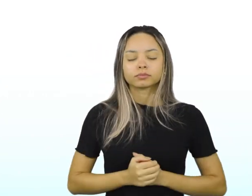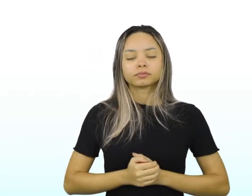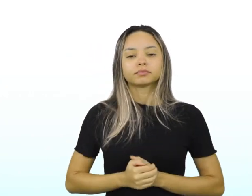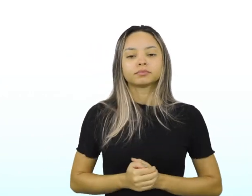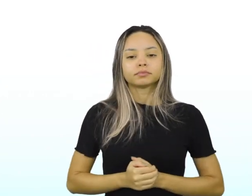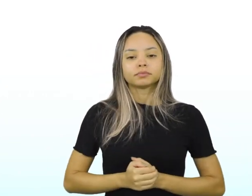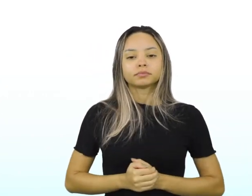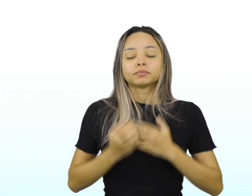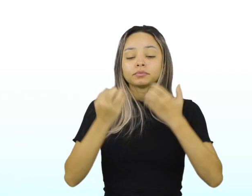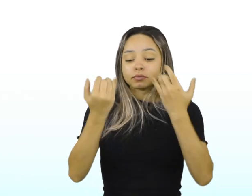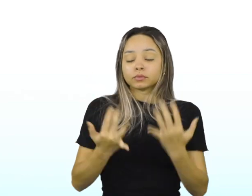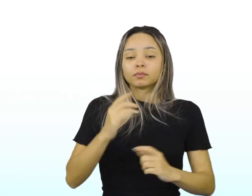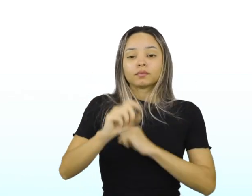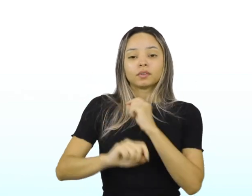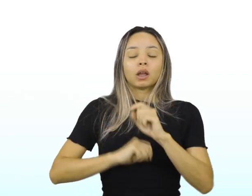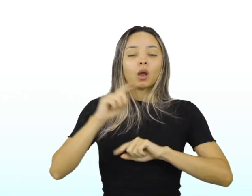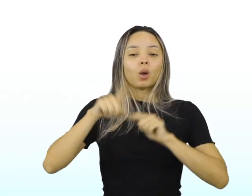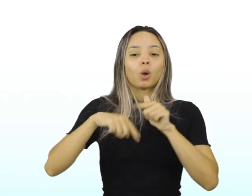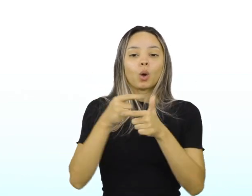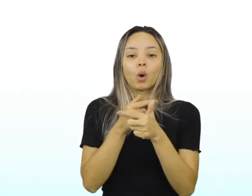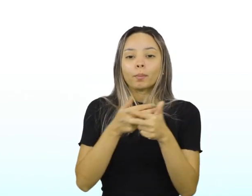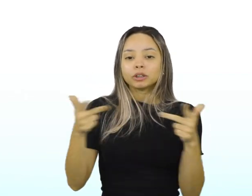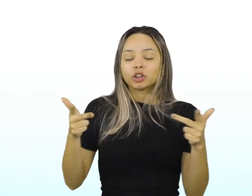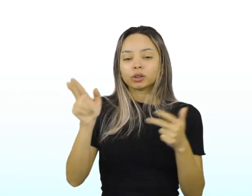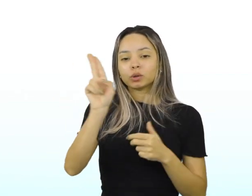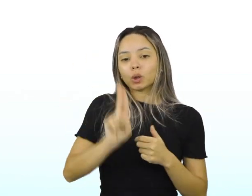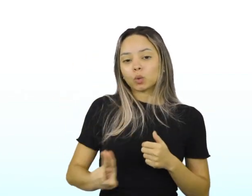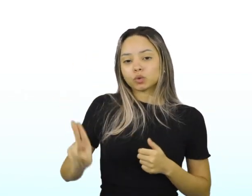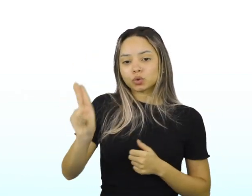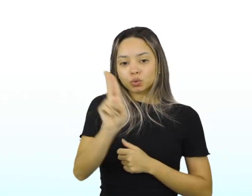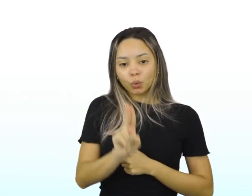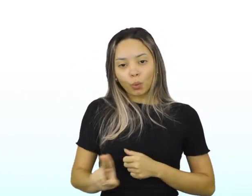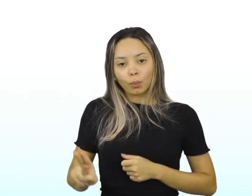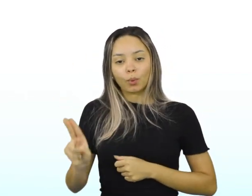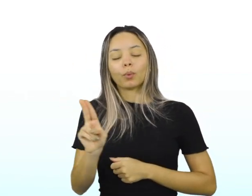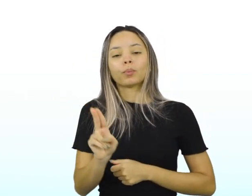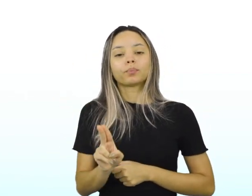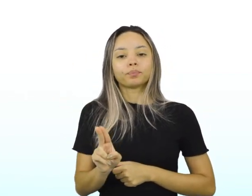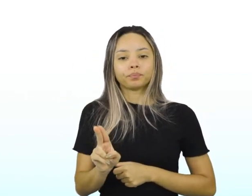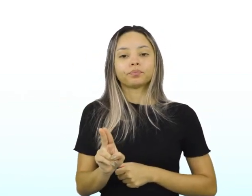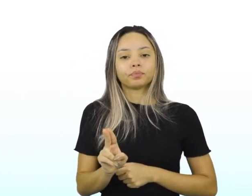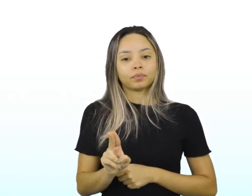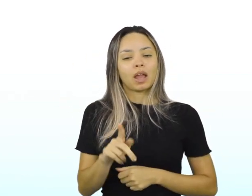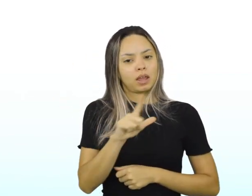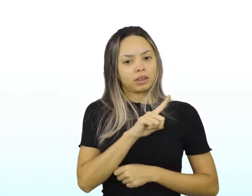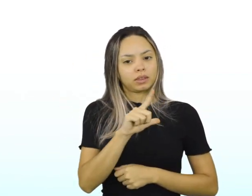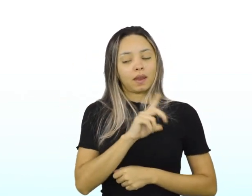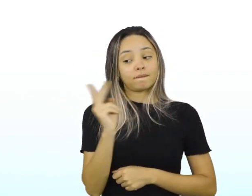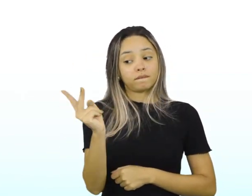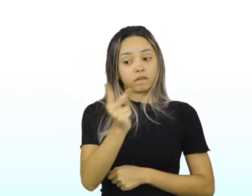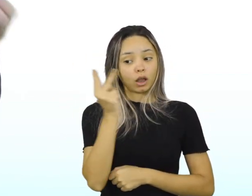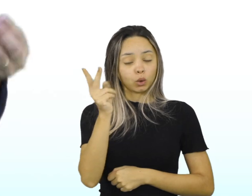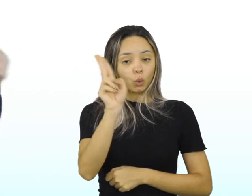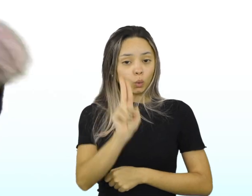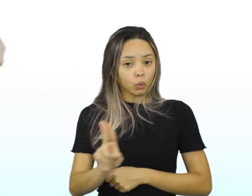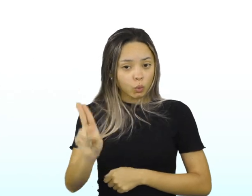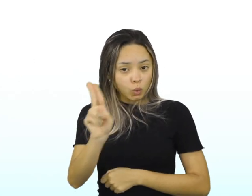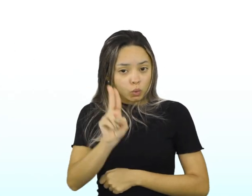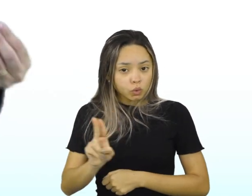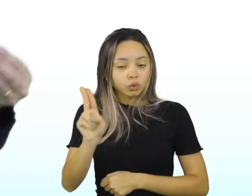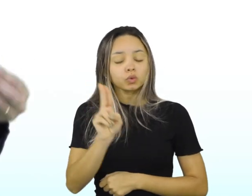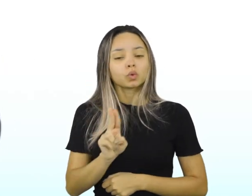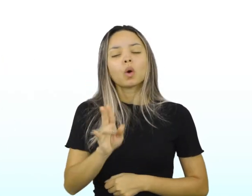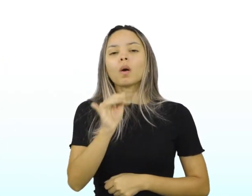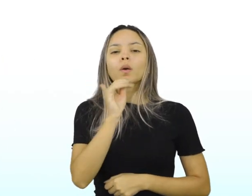Jean Baudrillard, que ele diz que os objetos de consumo, eles têm mais, além do seu valor, o valor